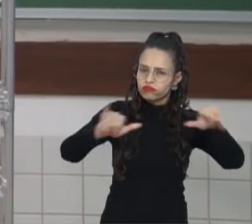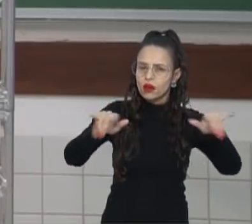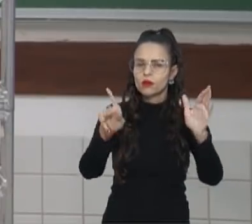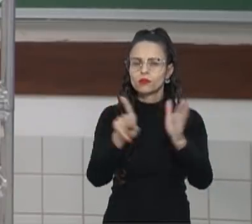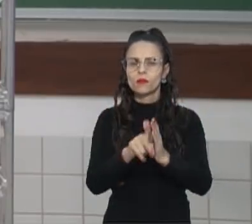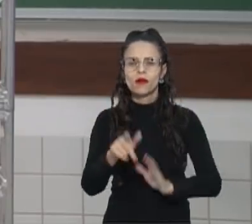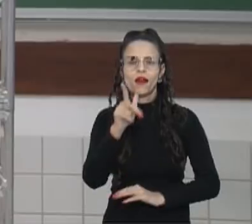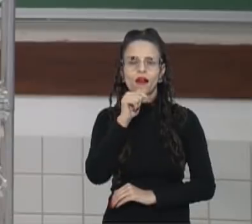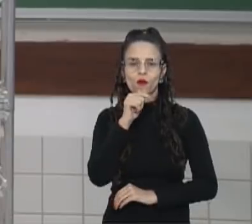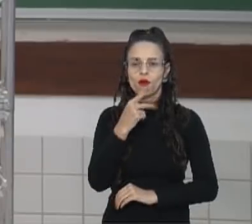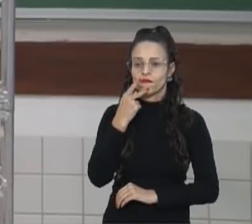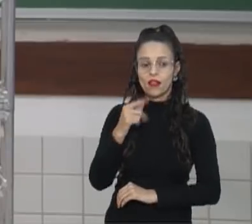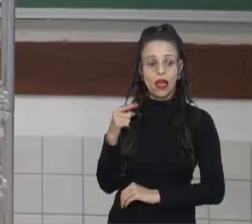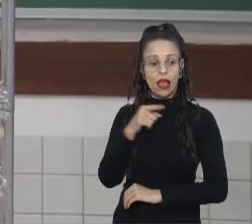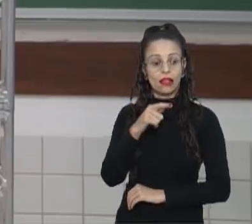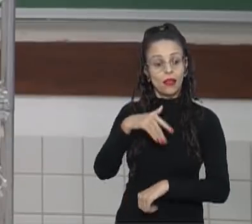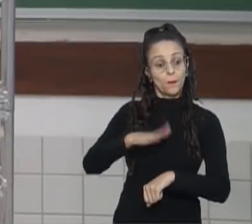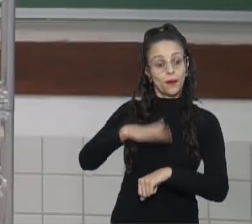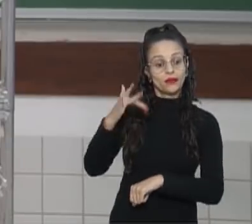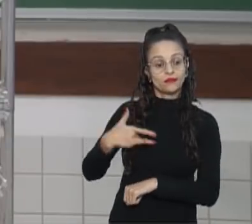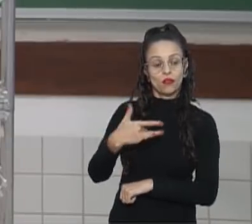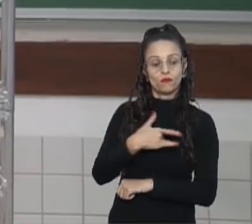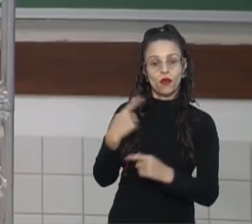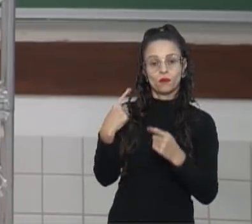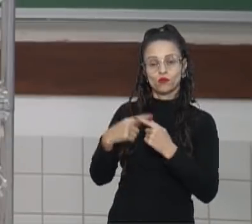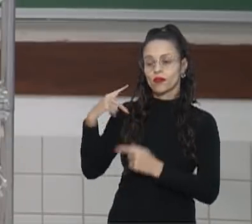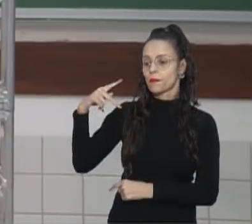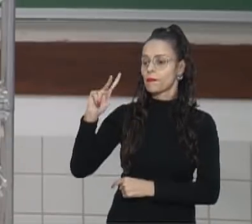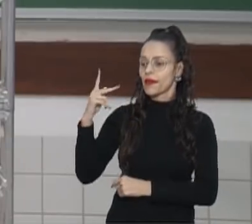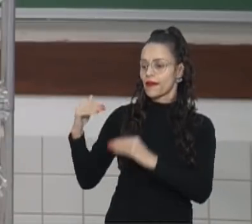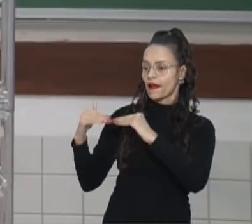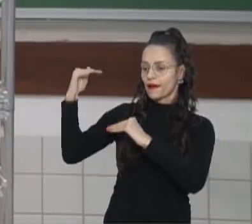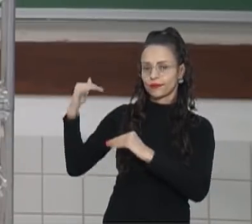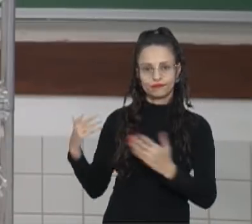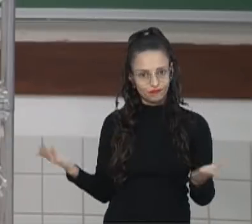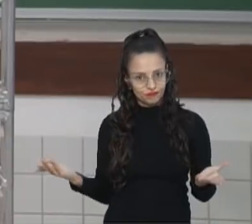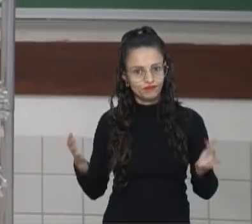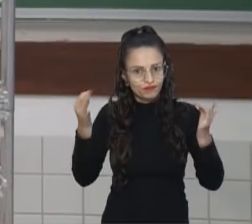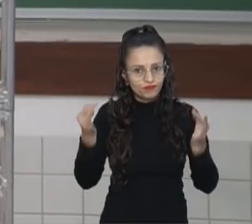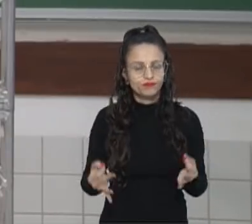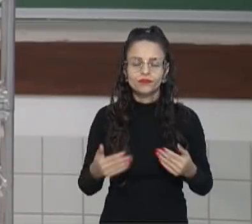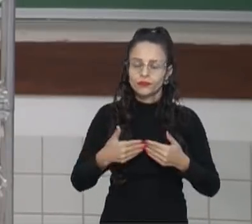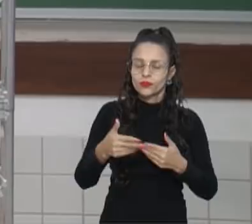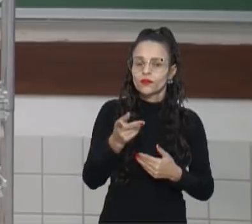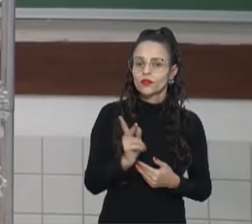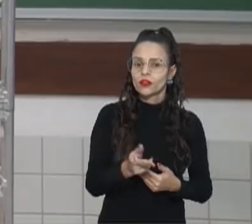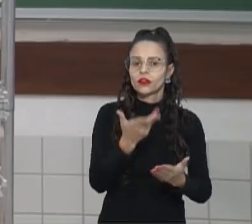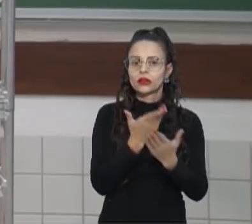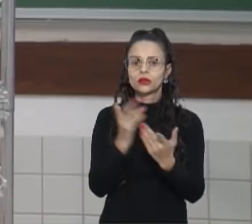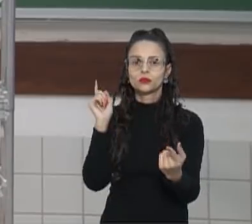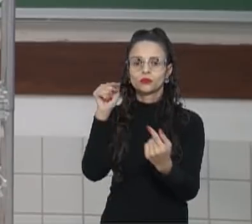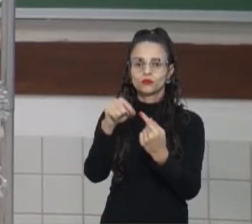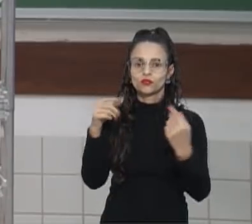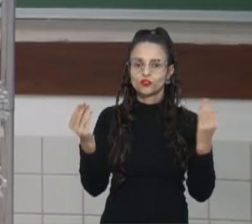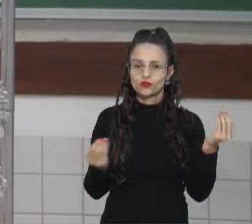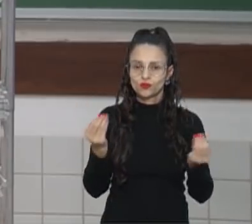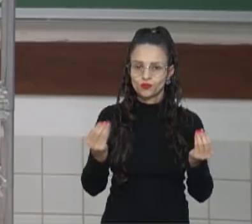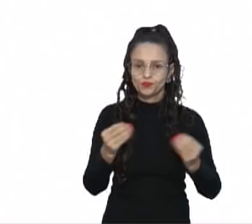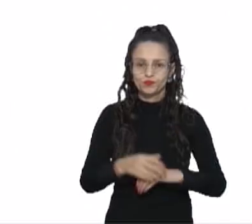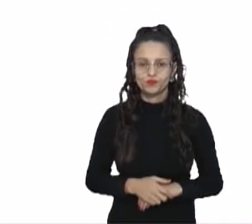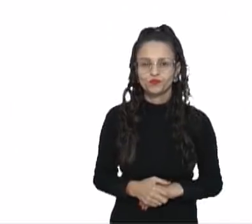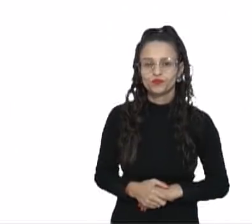águas minerais dizendo que é mais saudável por ter um pH alto. Correto? Seguindo a aula de hoje, nossos objetivos.